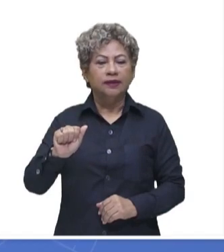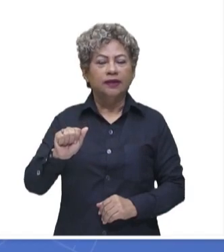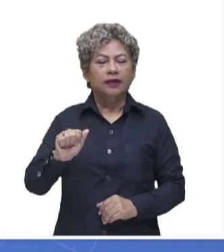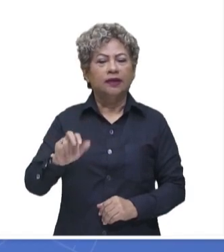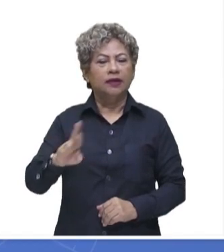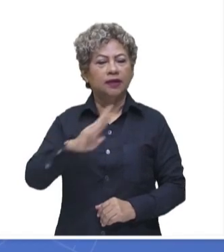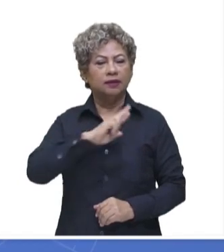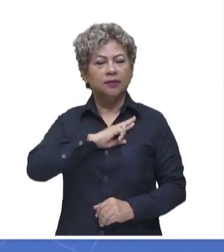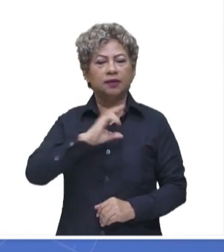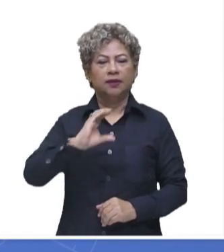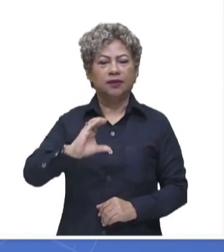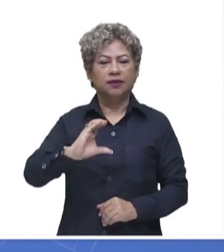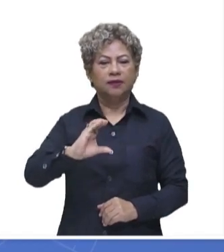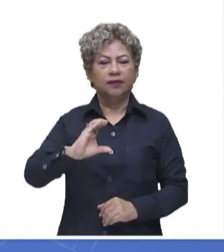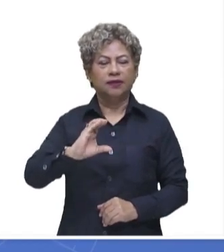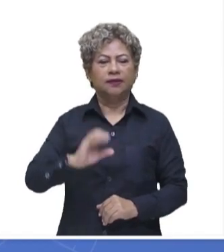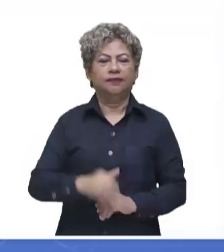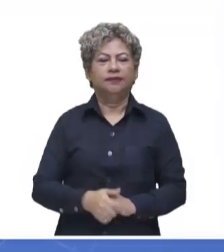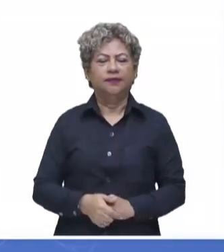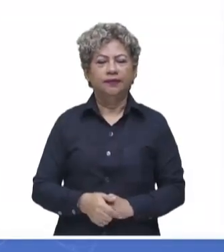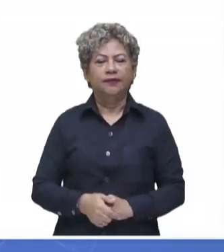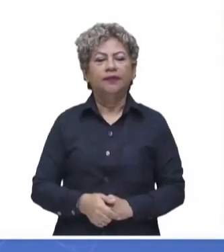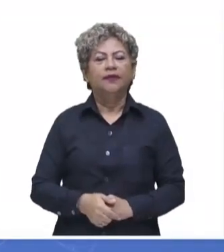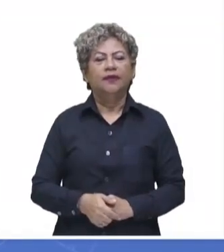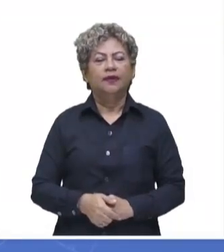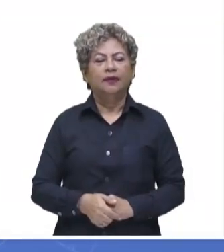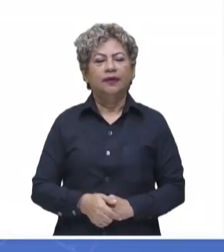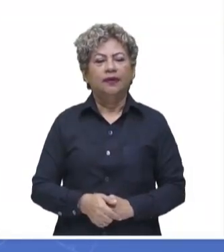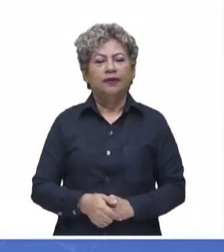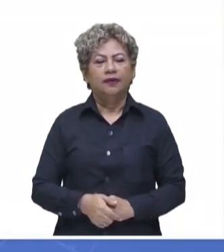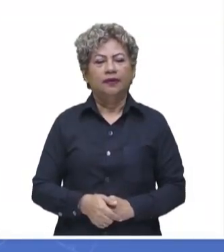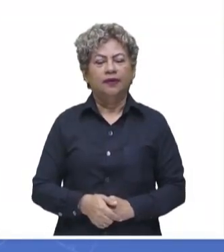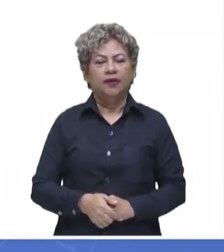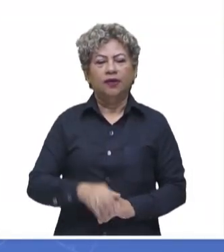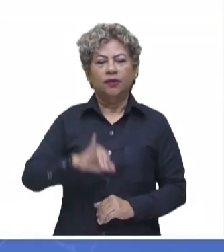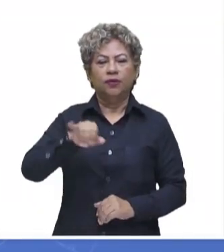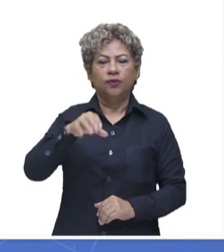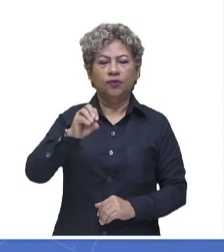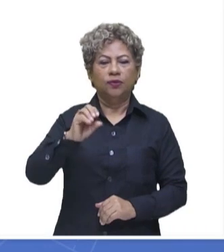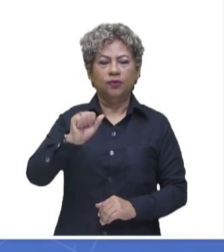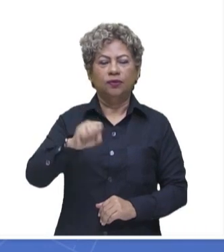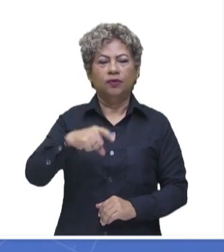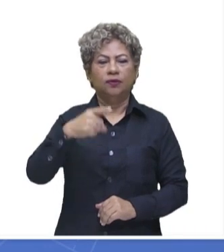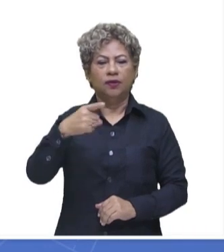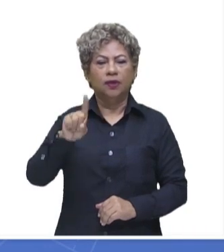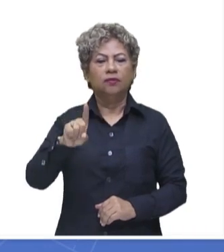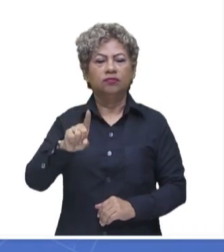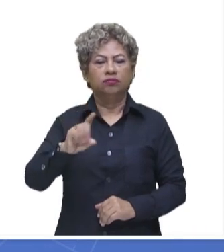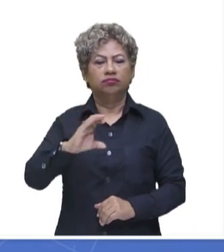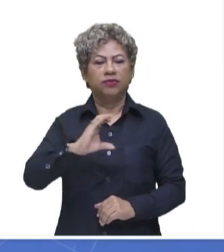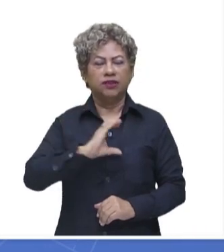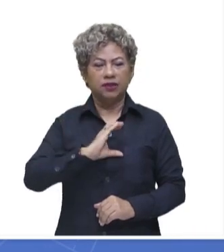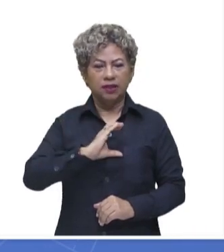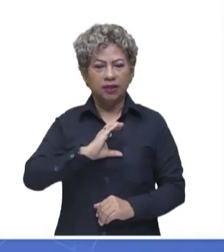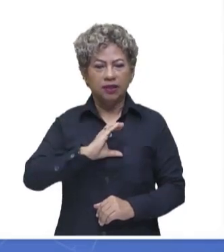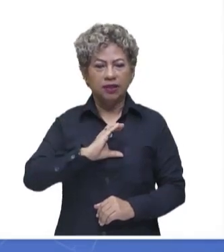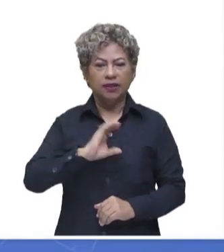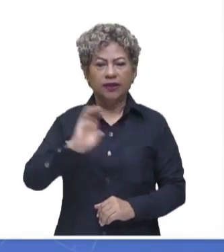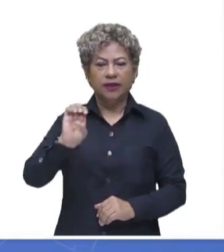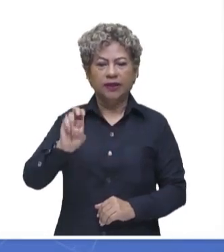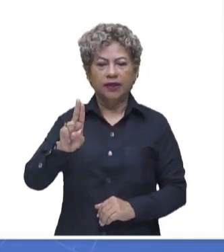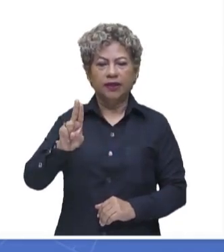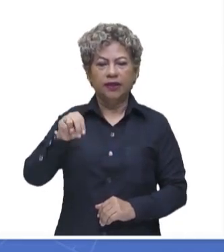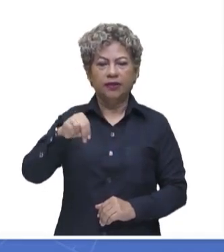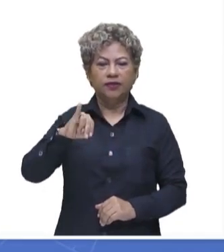hein? Coloque aí na próxima participação o nome da sua escola para mandar um abraço para todo mundo, tá bom? Mais uma resposta, vamos ver aí, do João